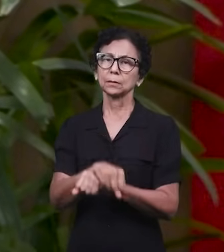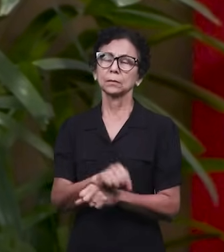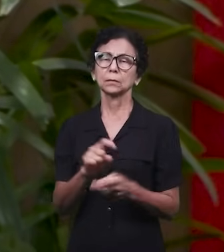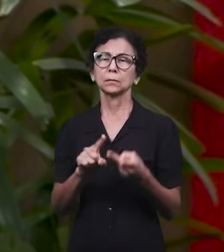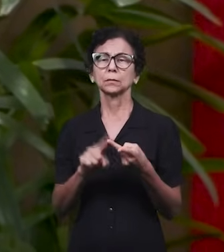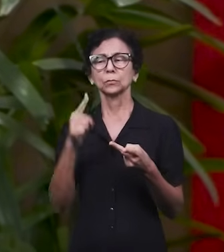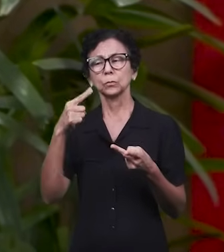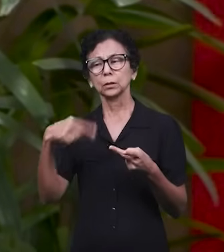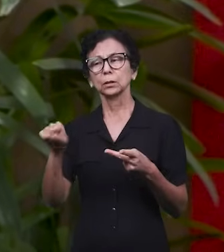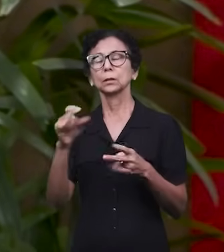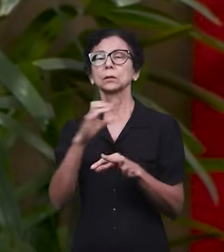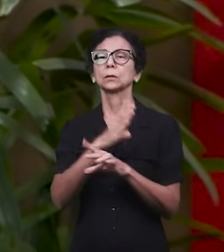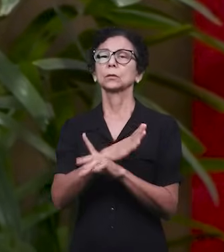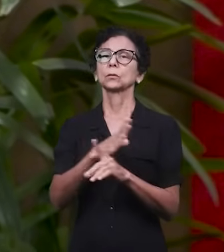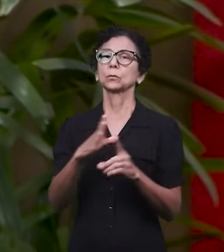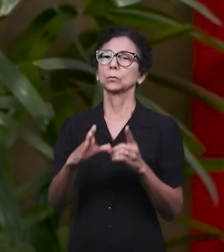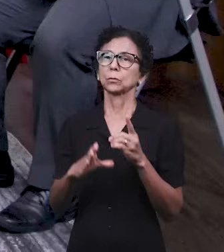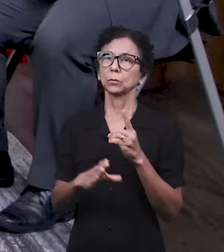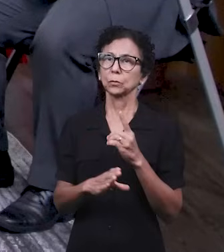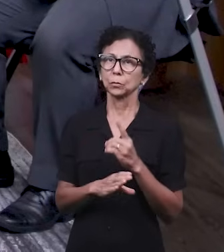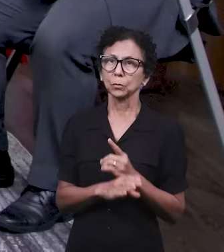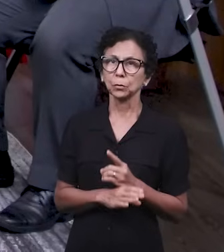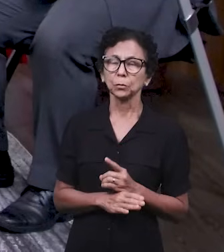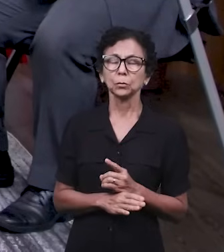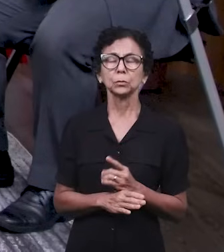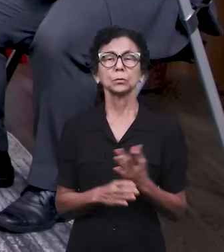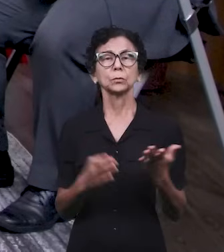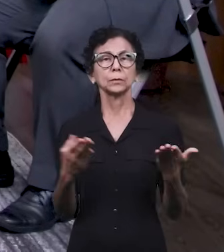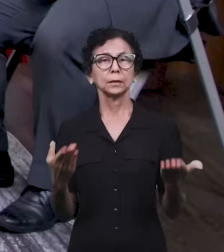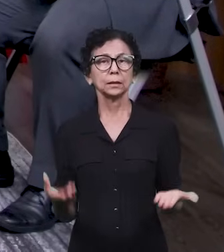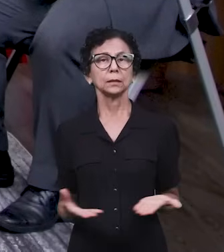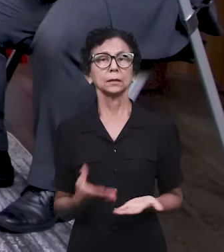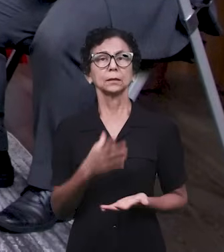nós podemos falar para esses adolescentes que estão nesse momento?